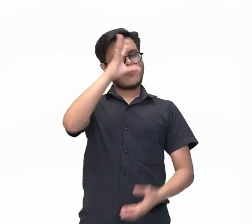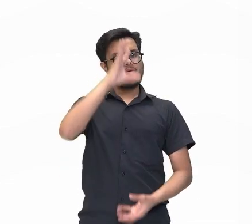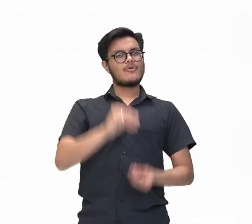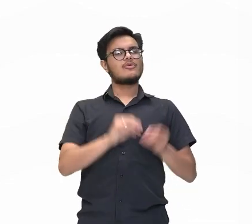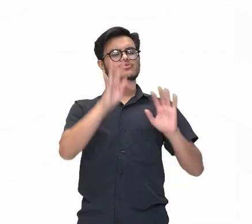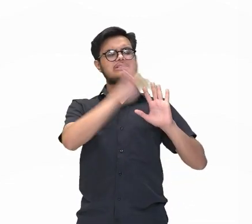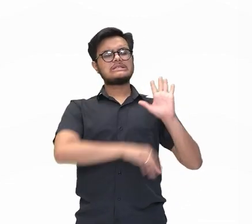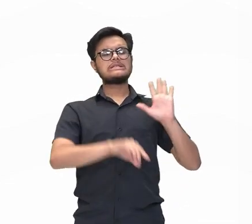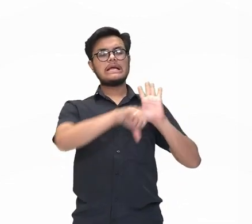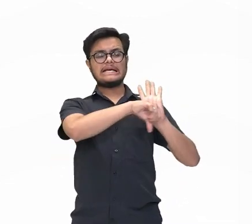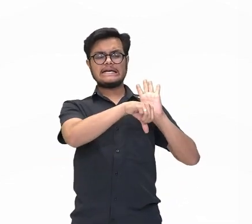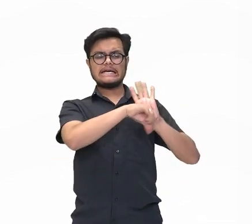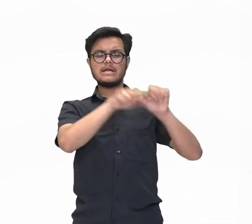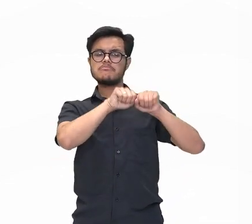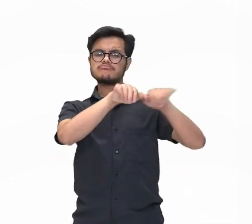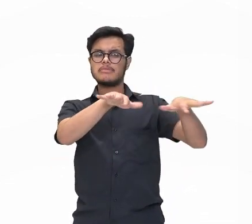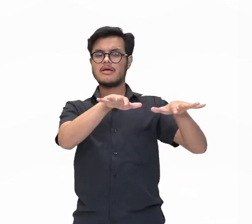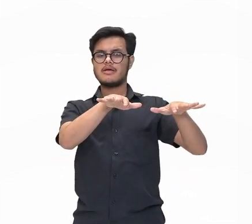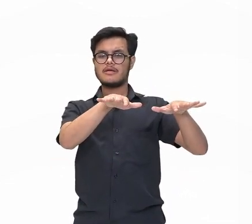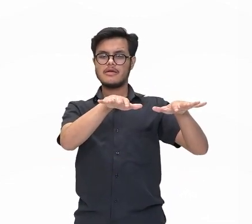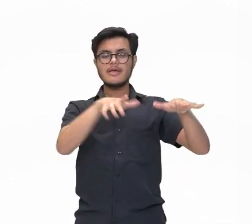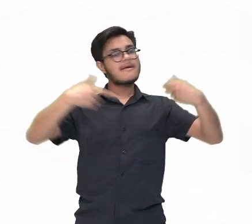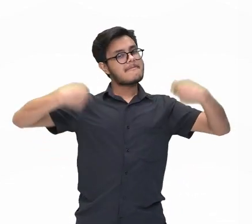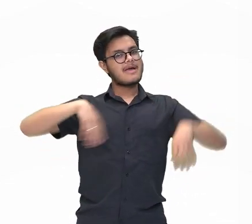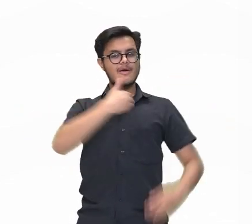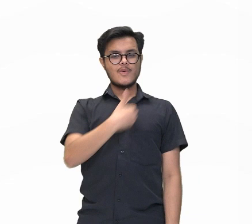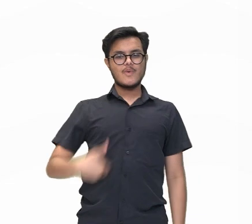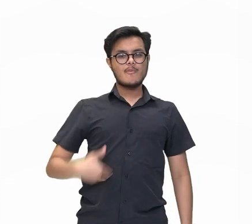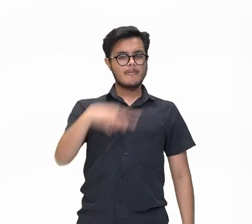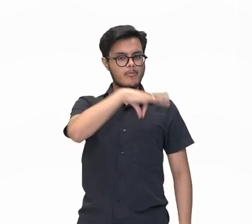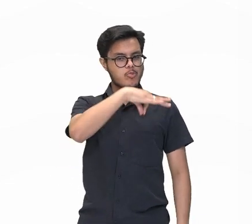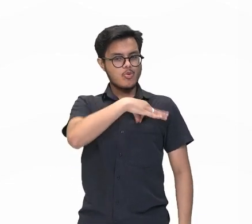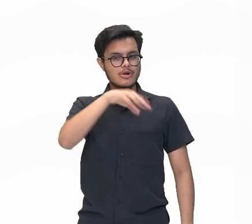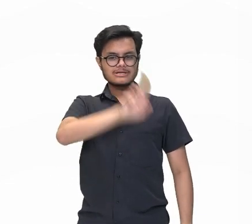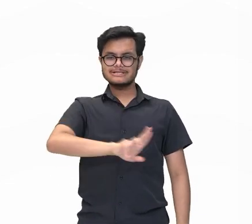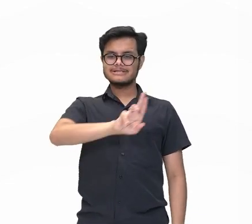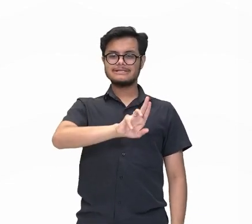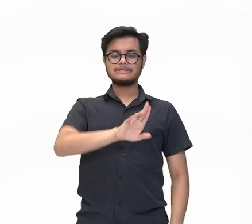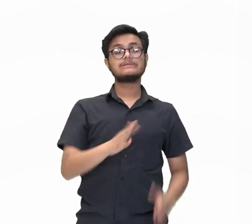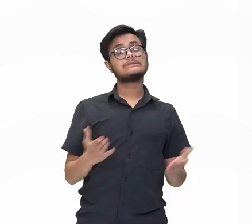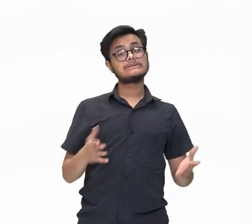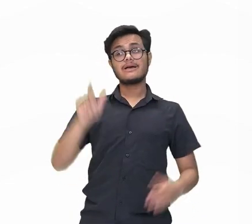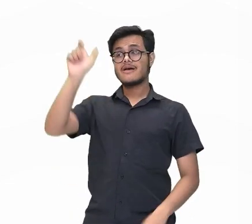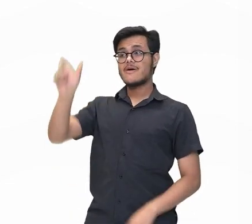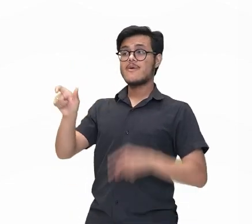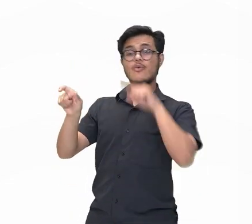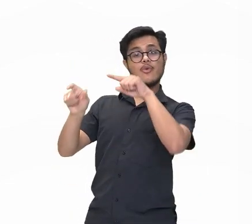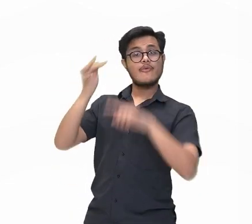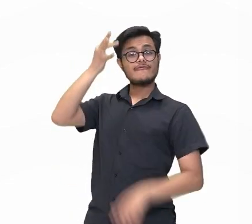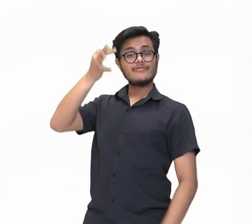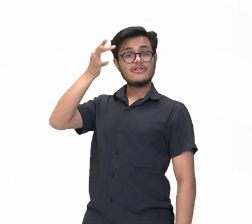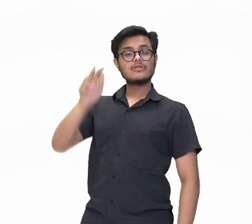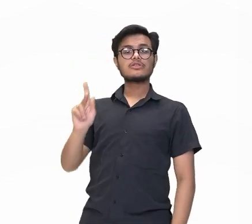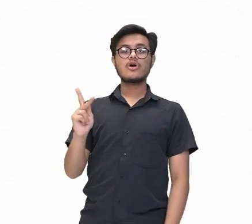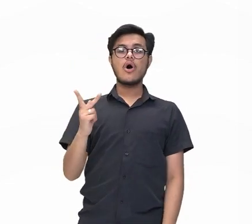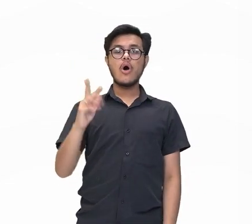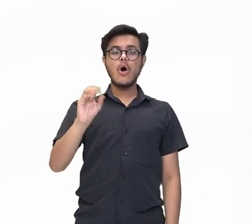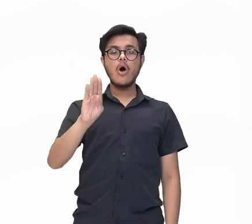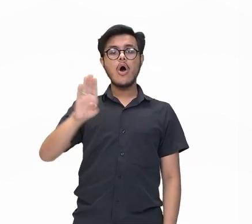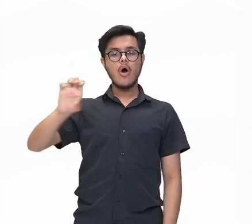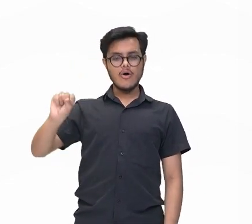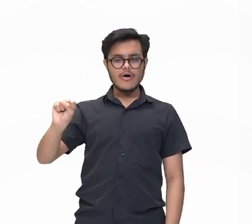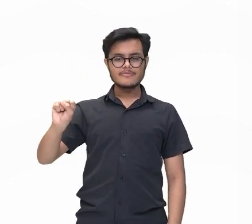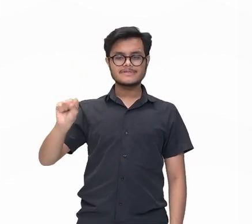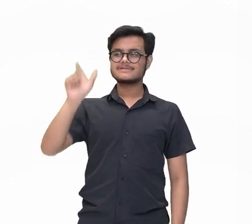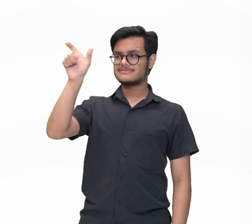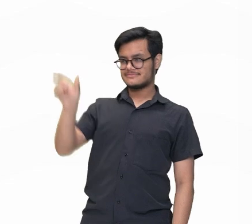tomará conta da cidade, caso o governo não use a polícia, o autor desse texto ele citou uma afirmação de Thomas Hobbes,